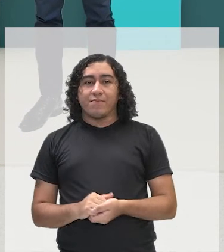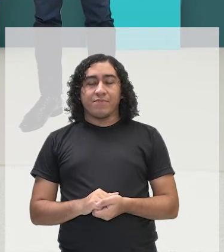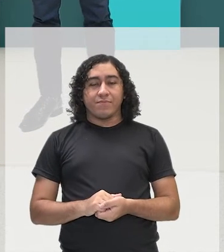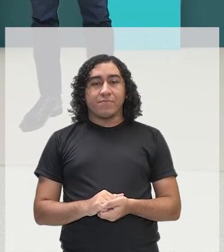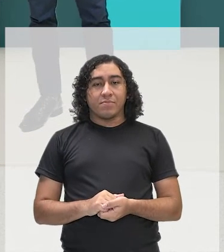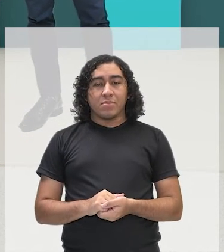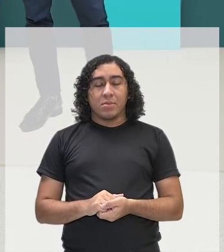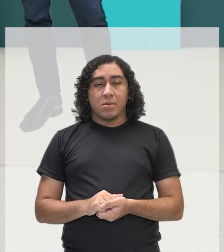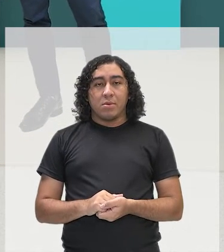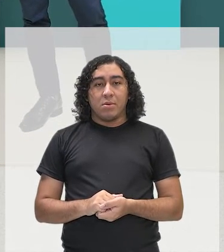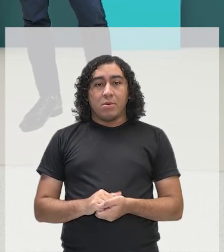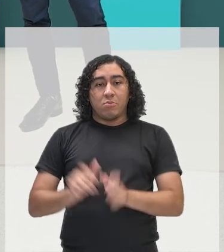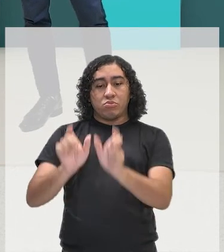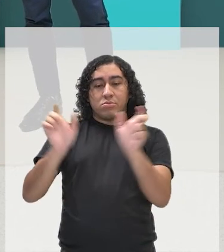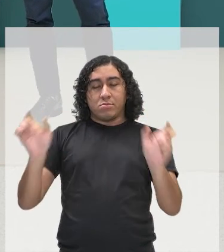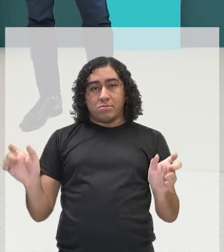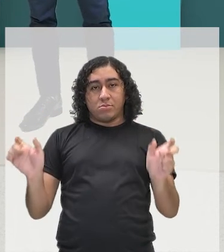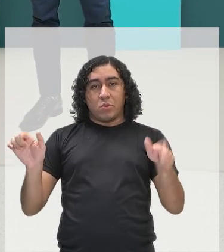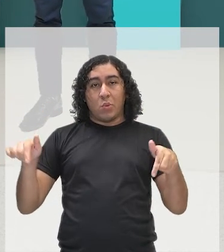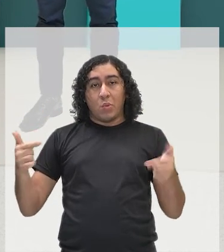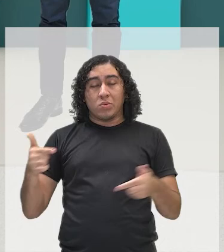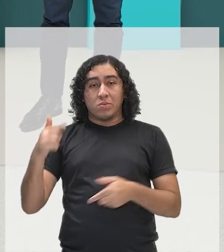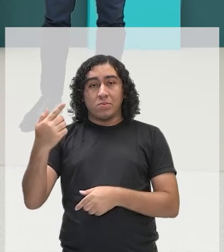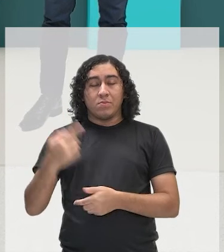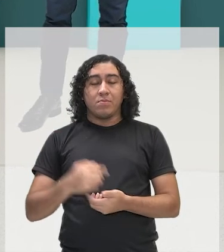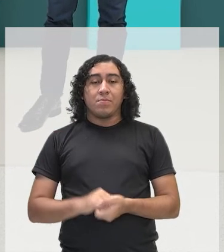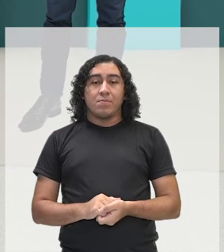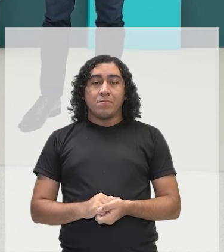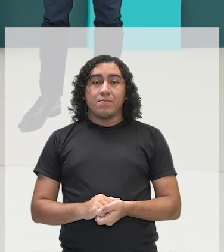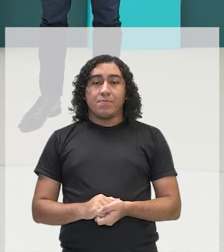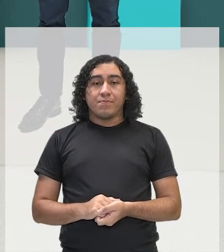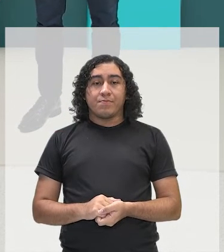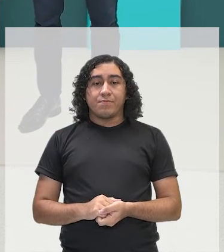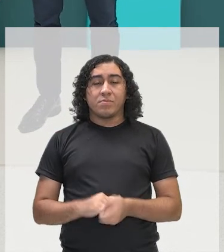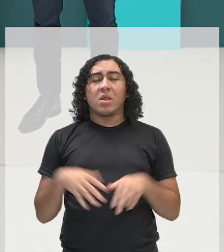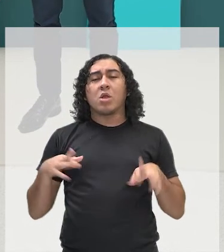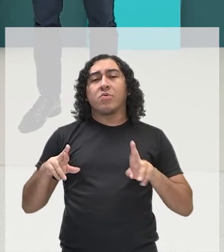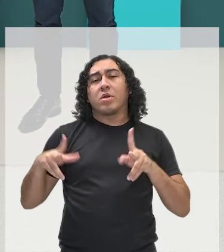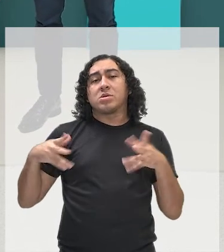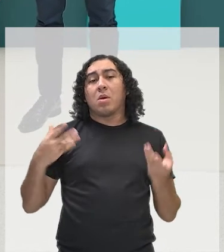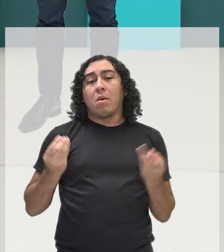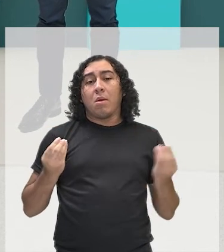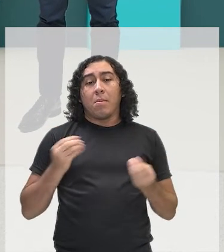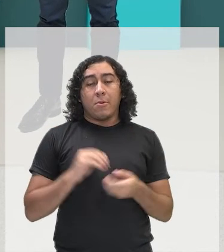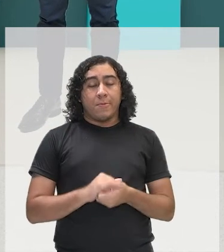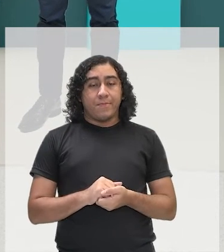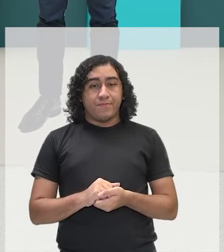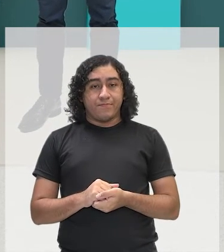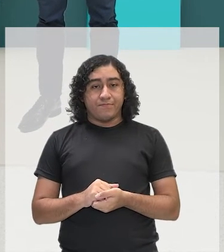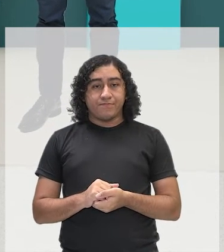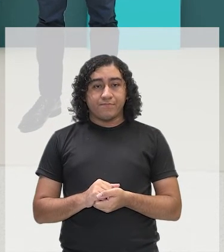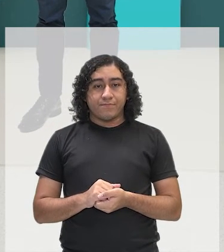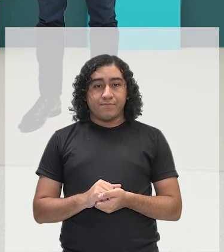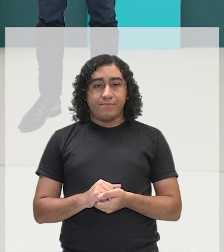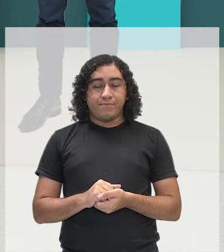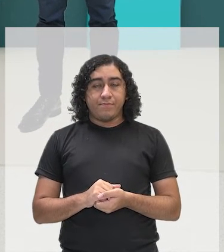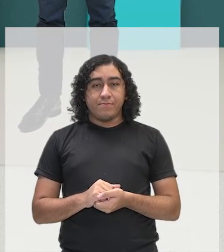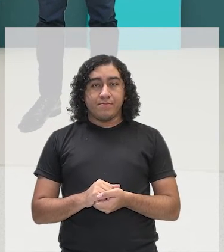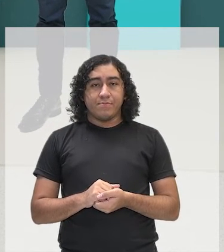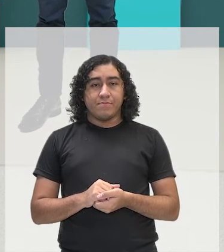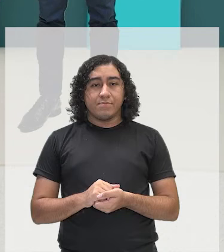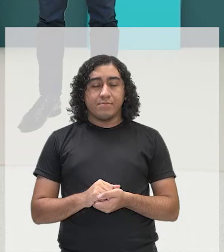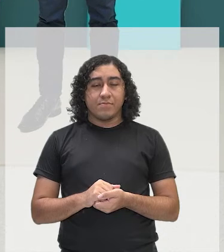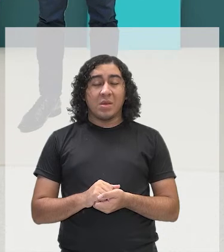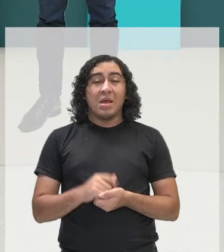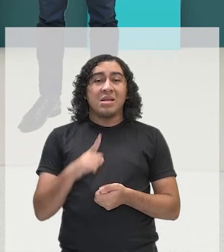pouco mais leve. Outro exemplo, nós temos injury versus wound. Qual é a diferença entre um e outro? No primeiro